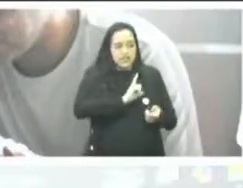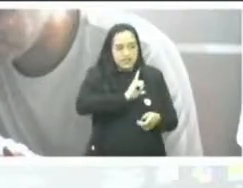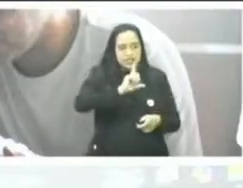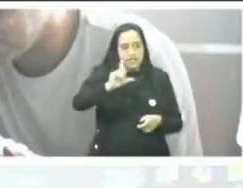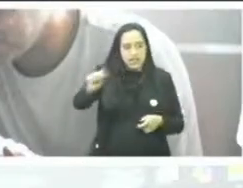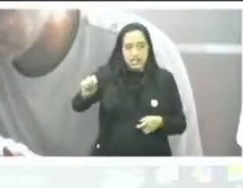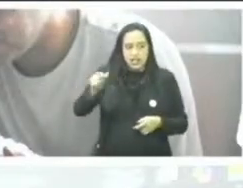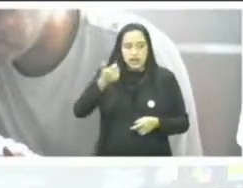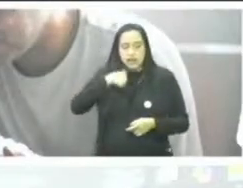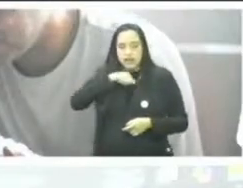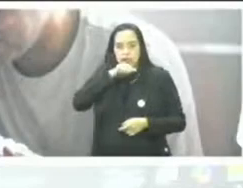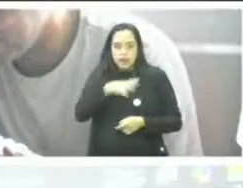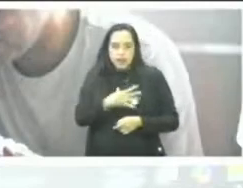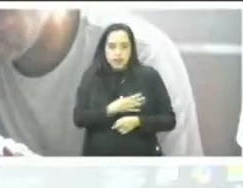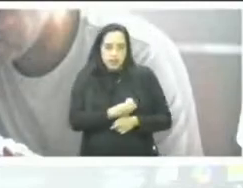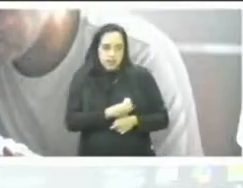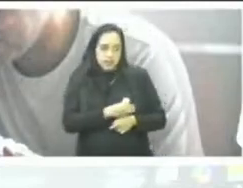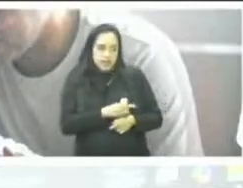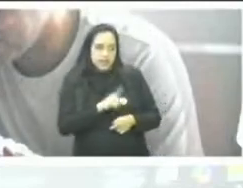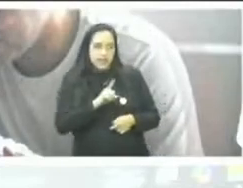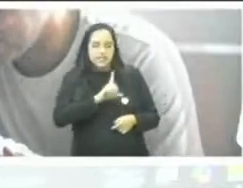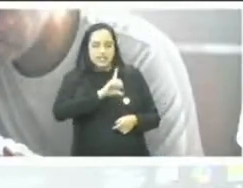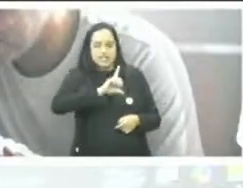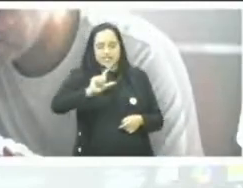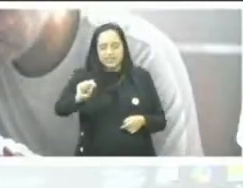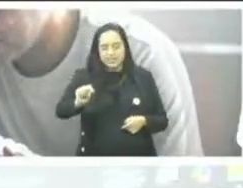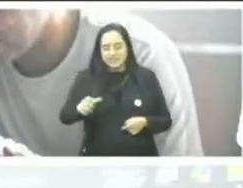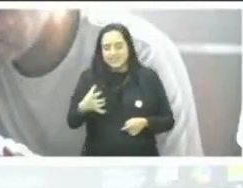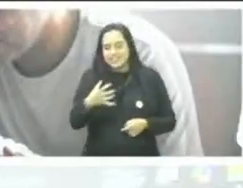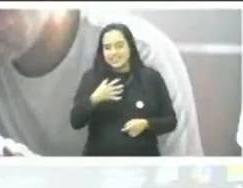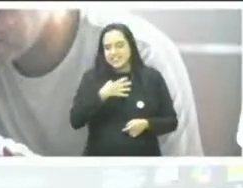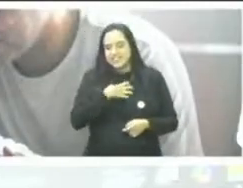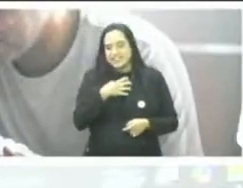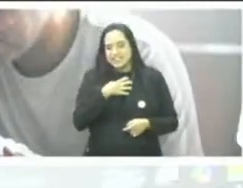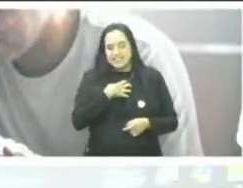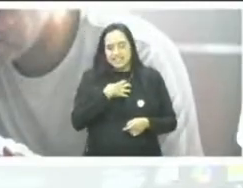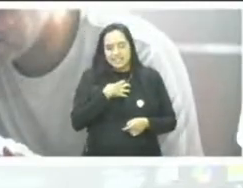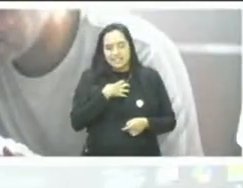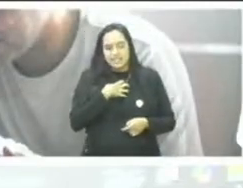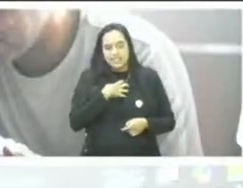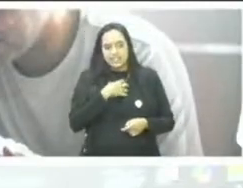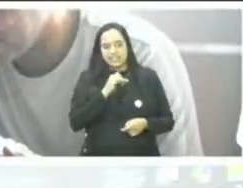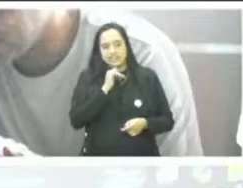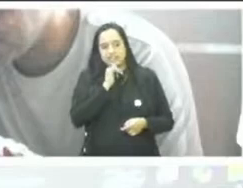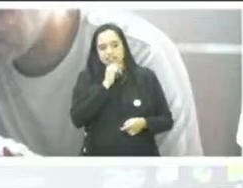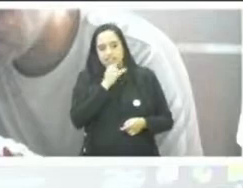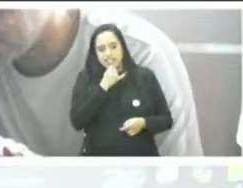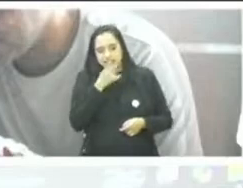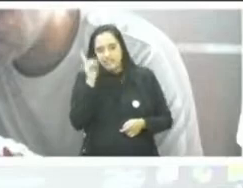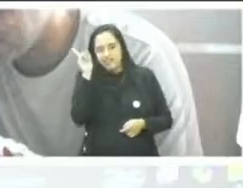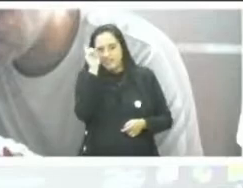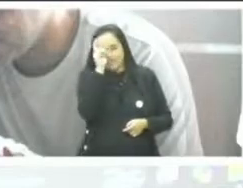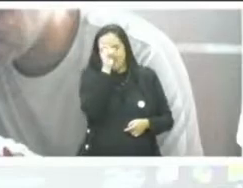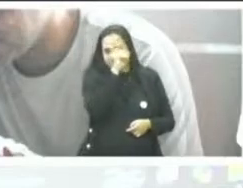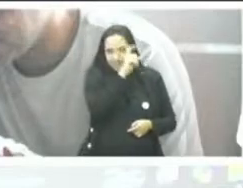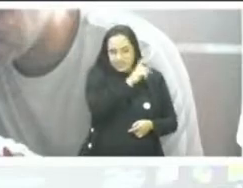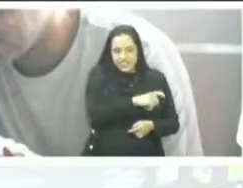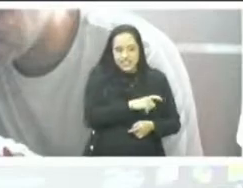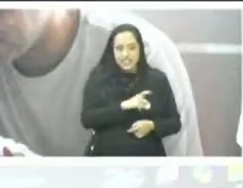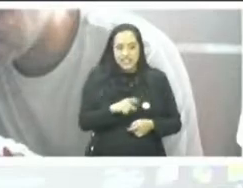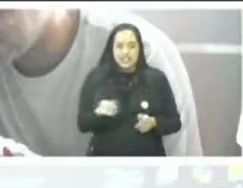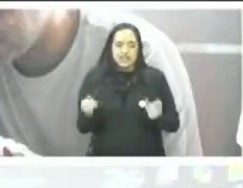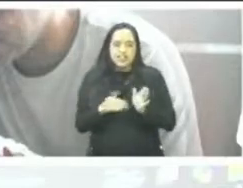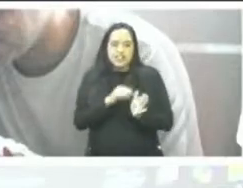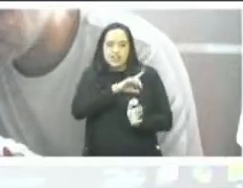mãezinhas amamentarem, e essa saída sempre era bem cansativa, bem triste. No final do dia,